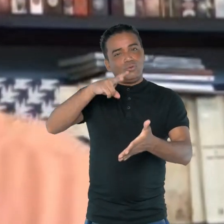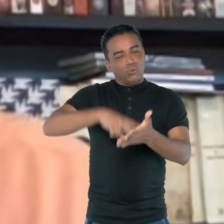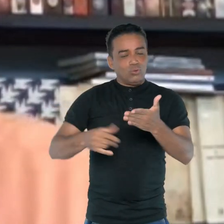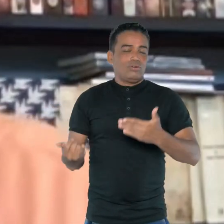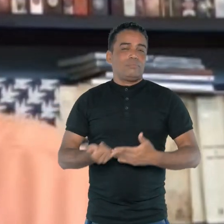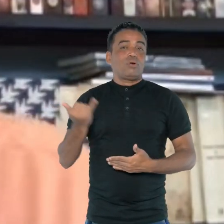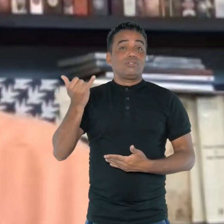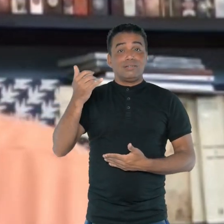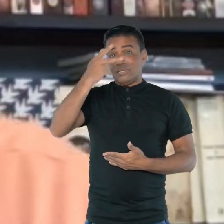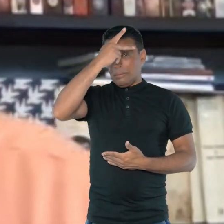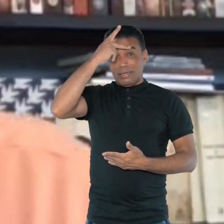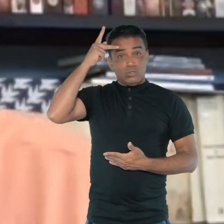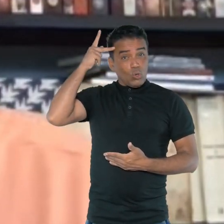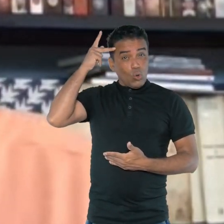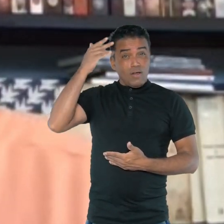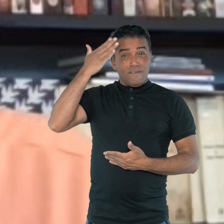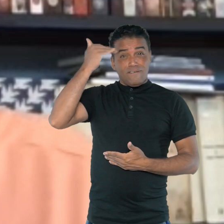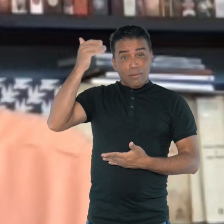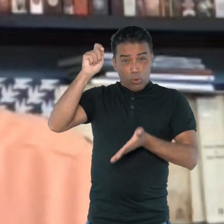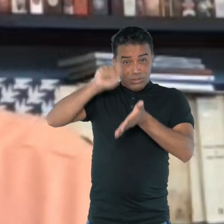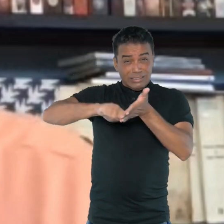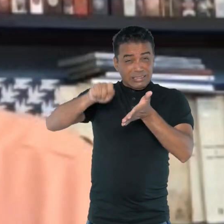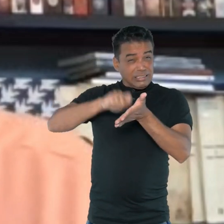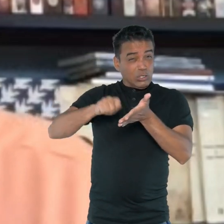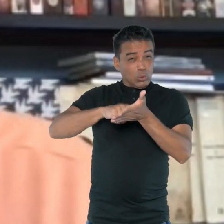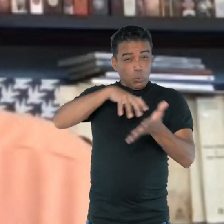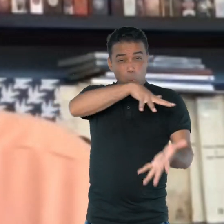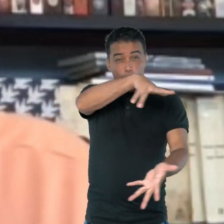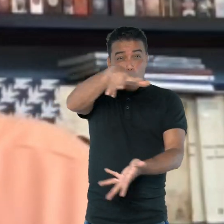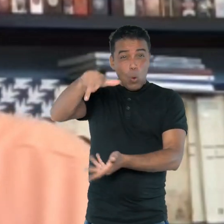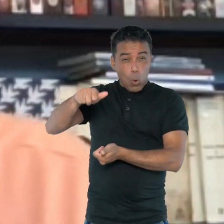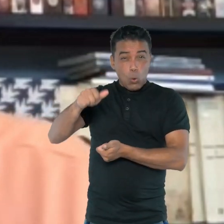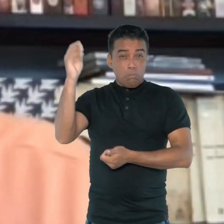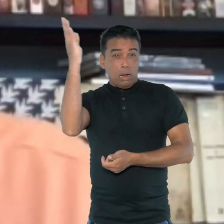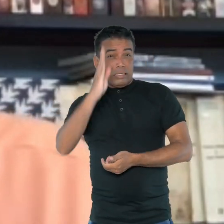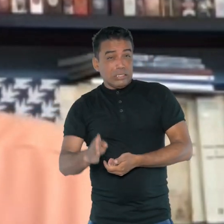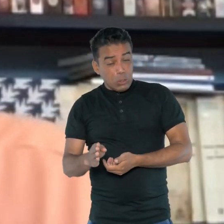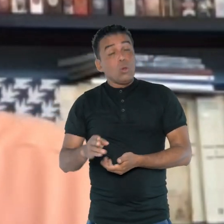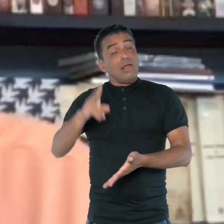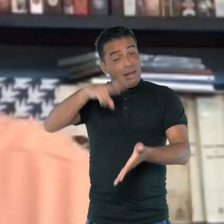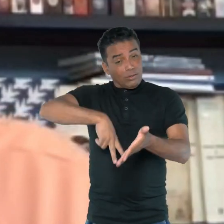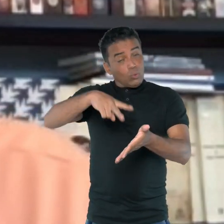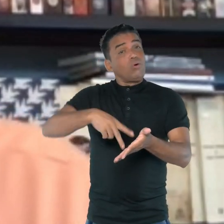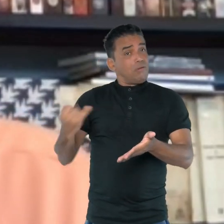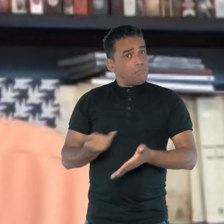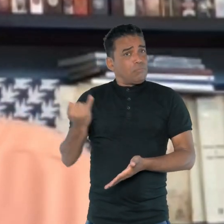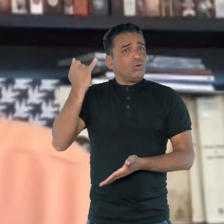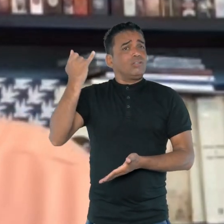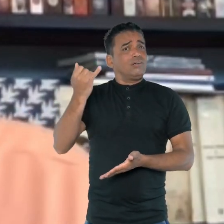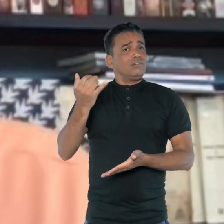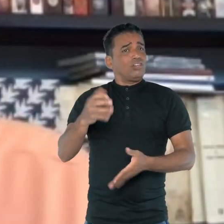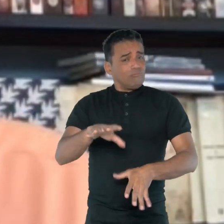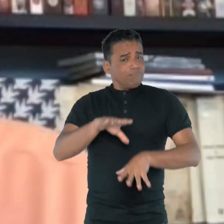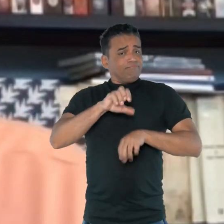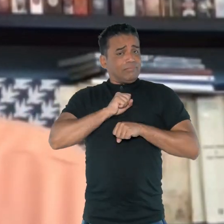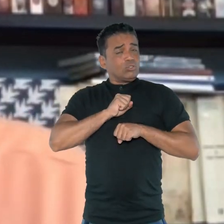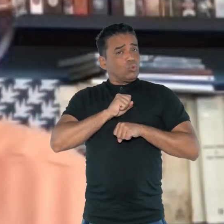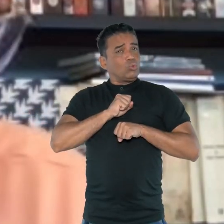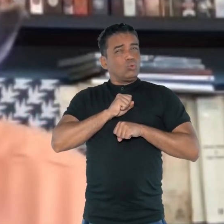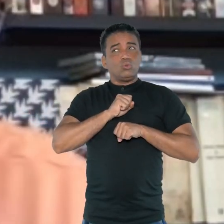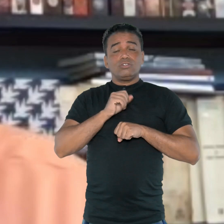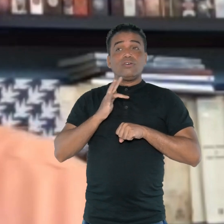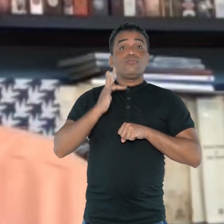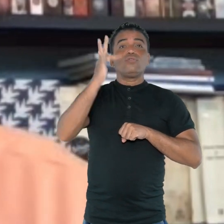dos grandes autores é mais fundamental e mais importante ainda, porque elas conformam o homem que você